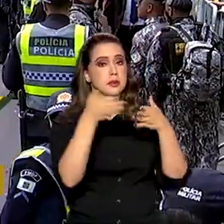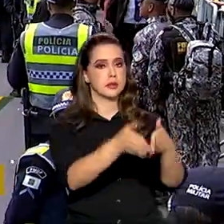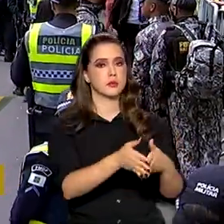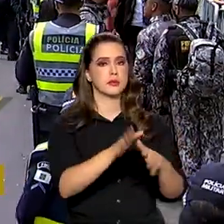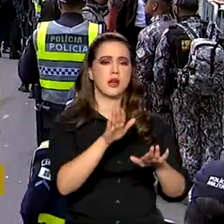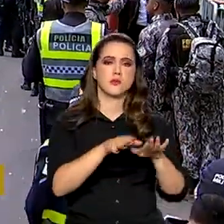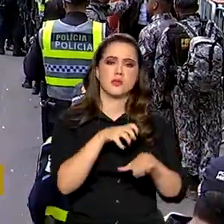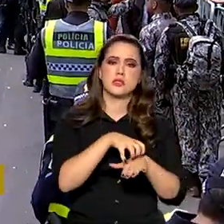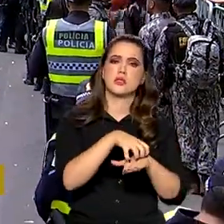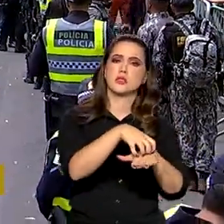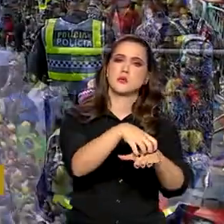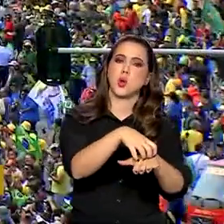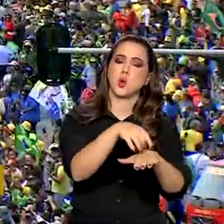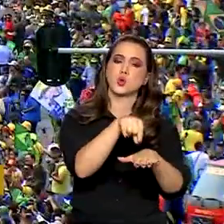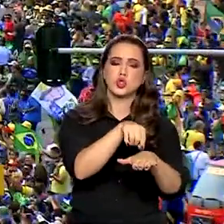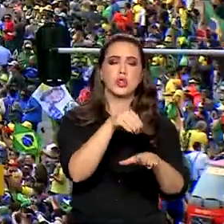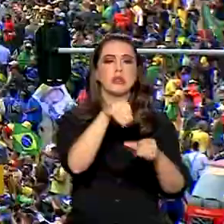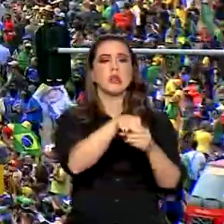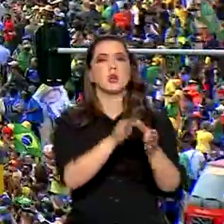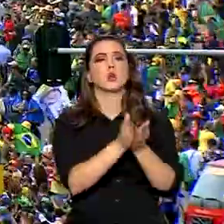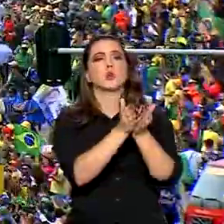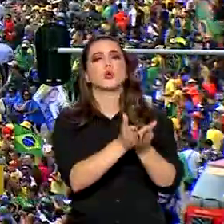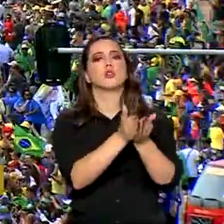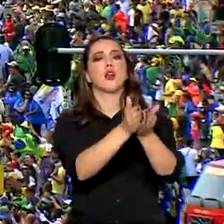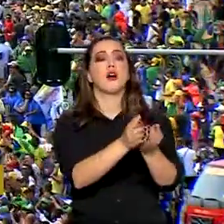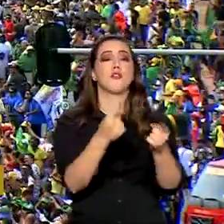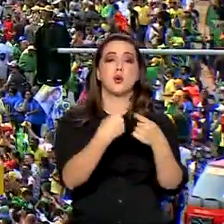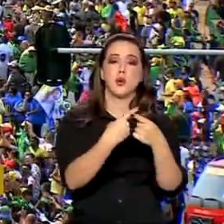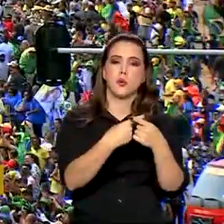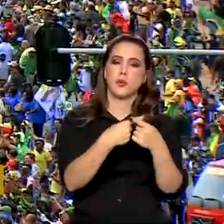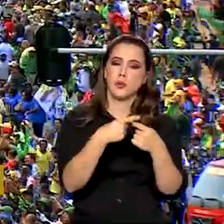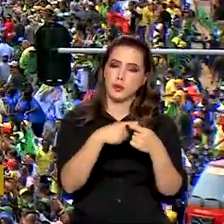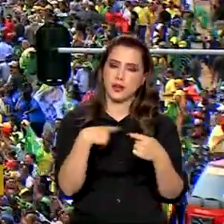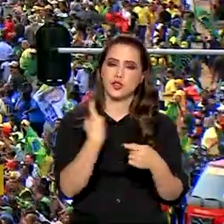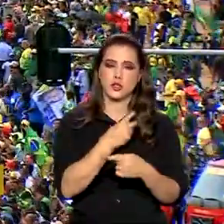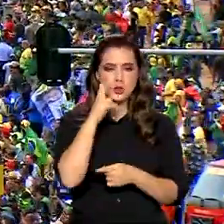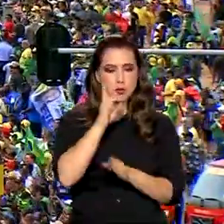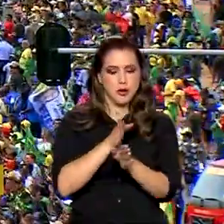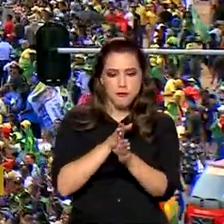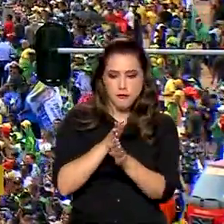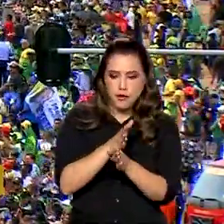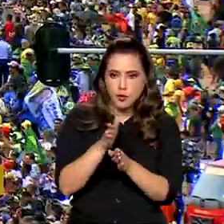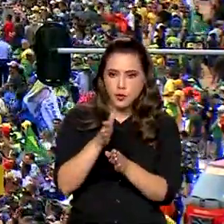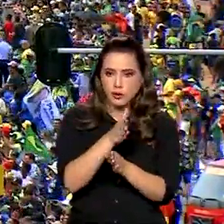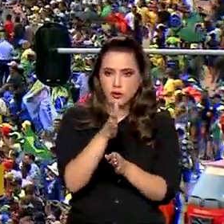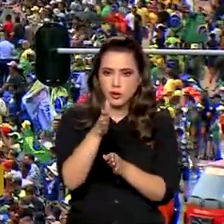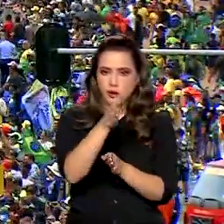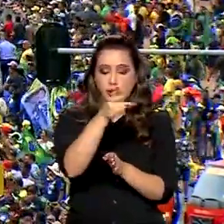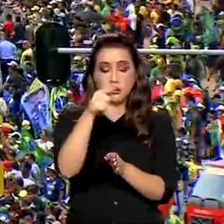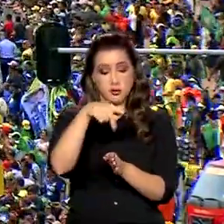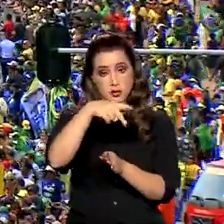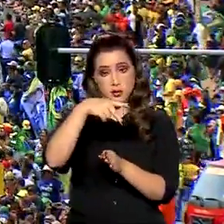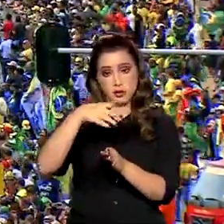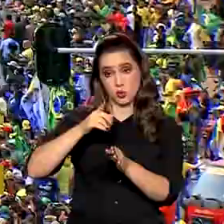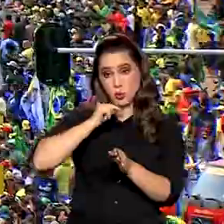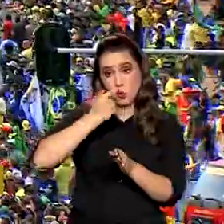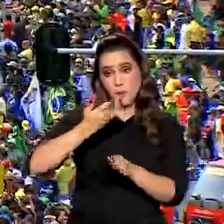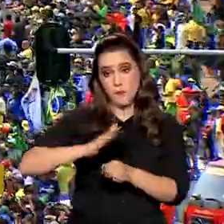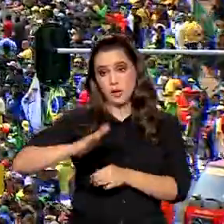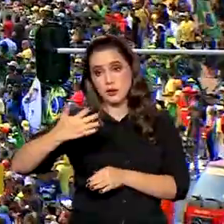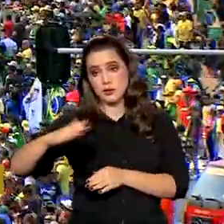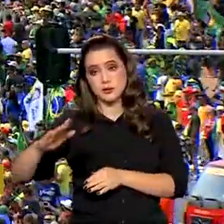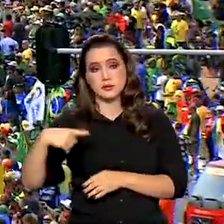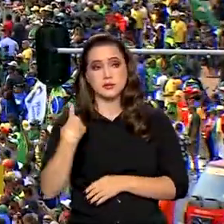nos navios, na nosso imenso litoral, que também é a fronteira marítima. Então, participamos de diversas